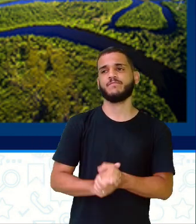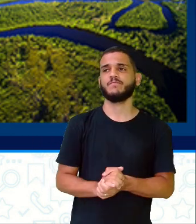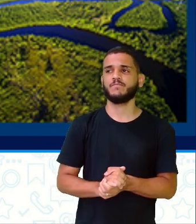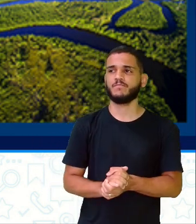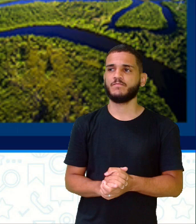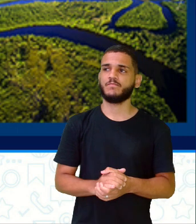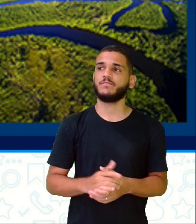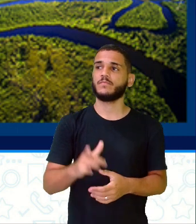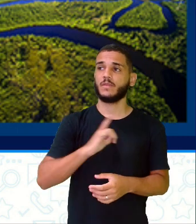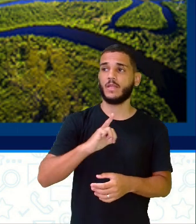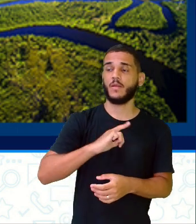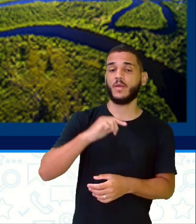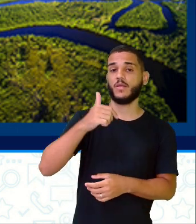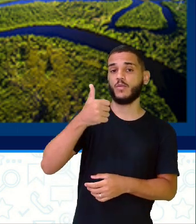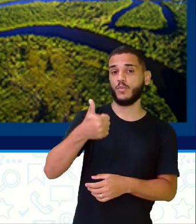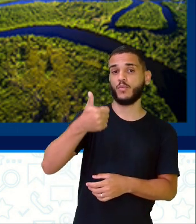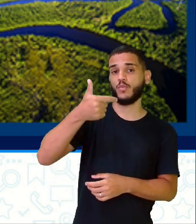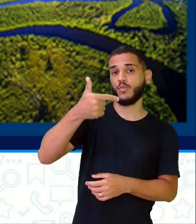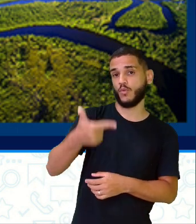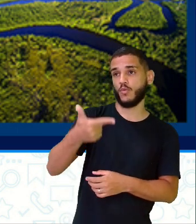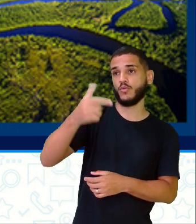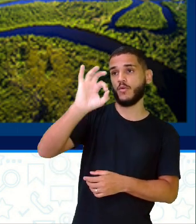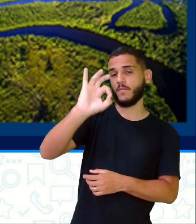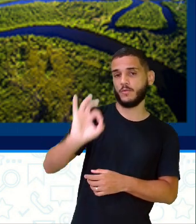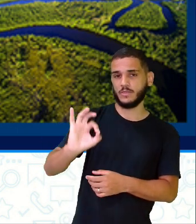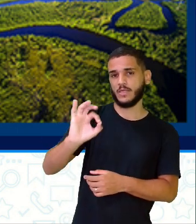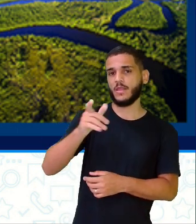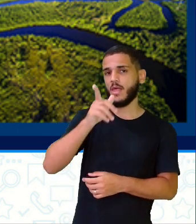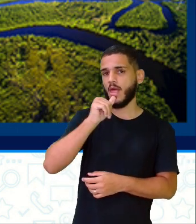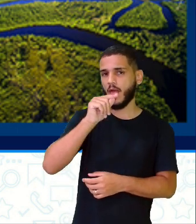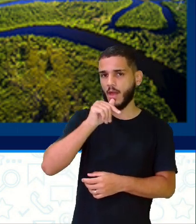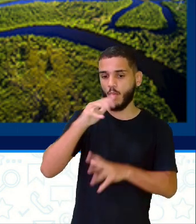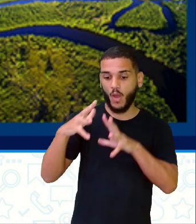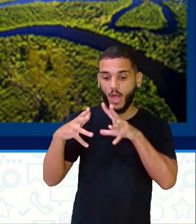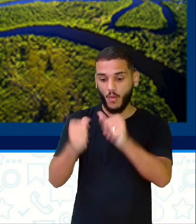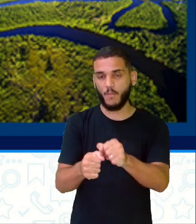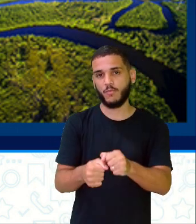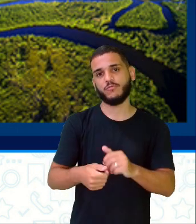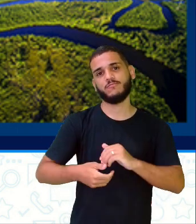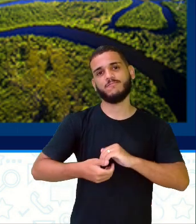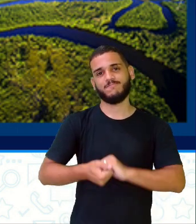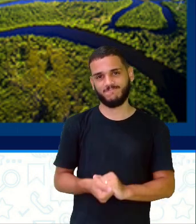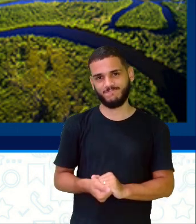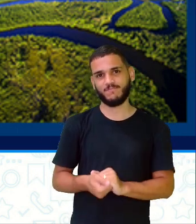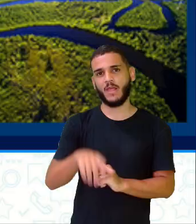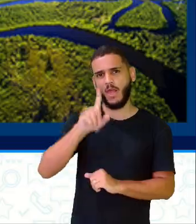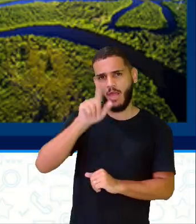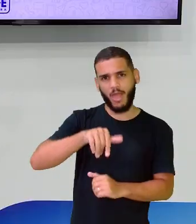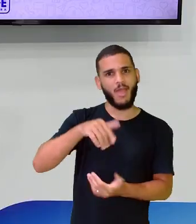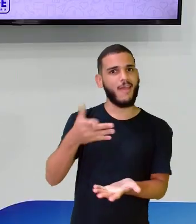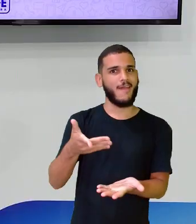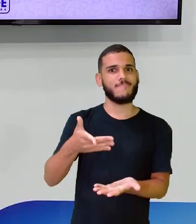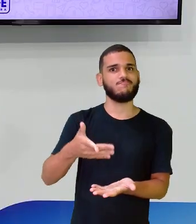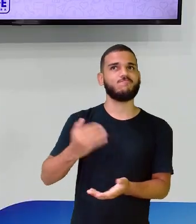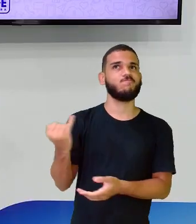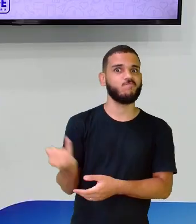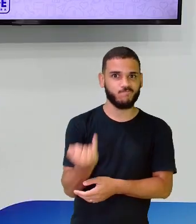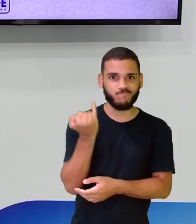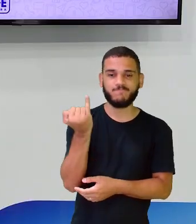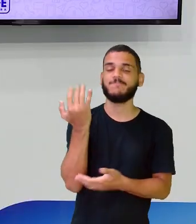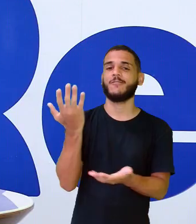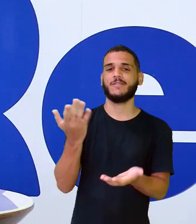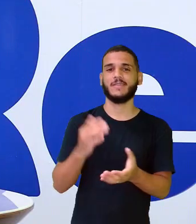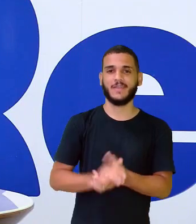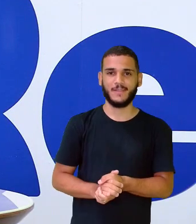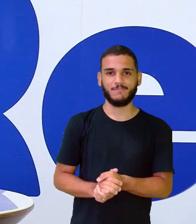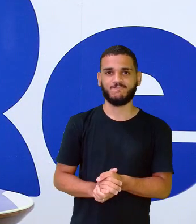temos 12% da água doce do mundo. Vocês já pararam para pensar? 12% é muita coisa. 12% não é muita coisa, professora? É sim,